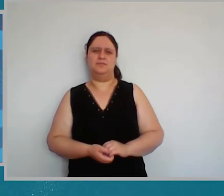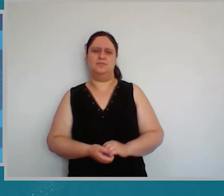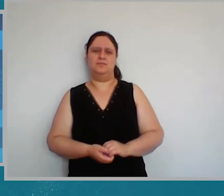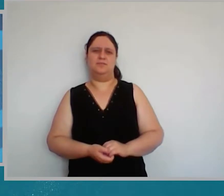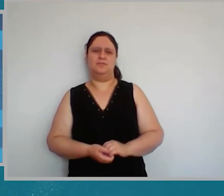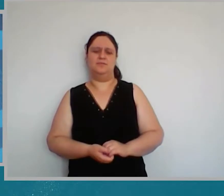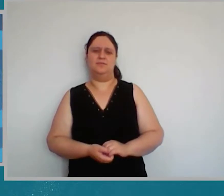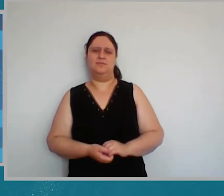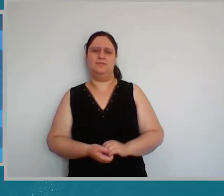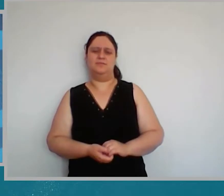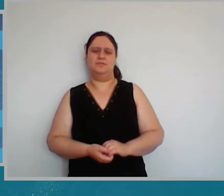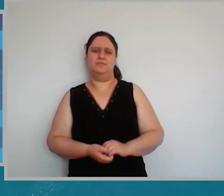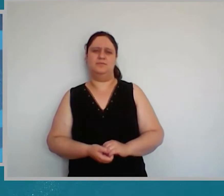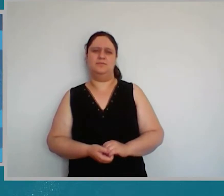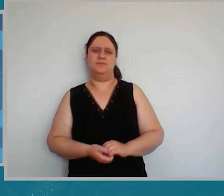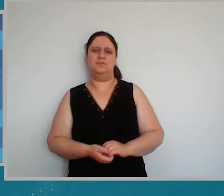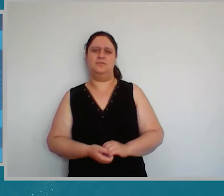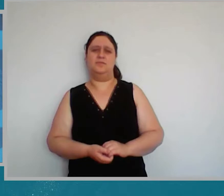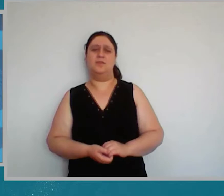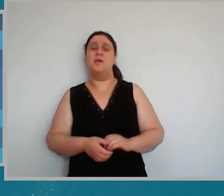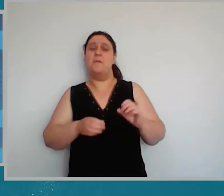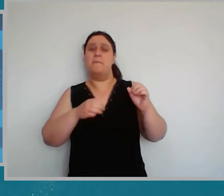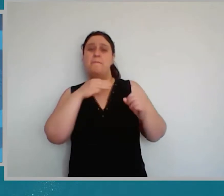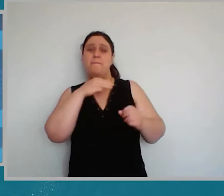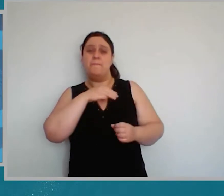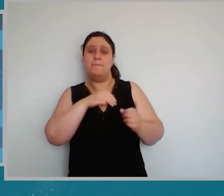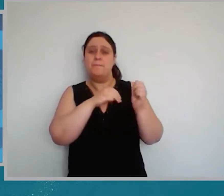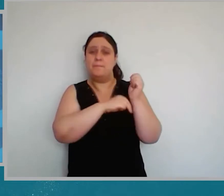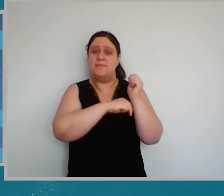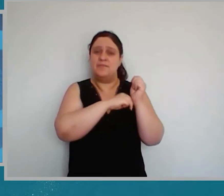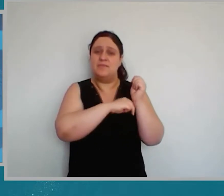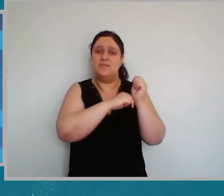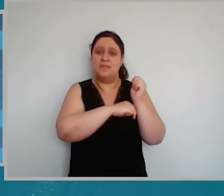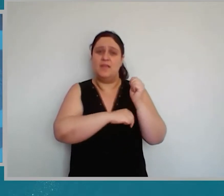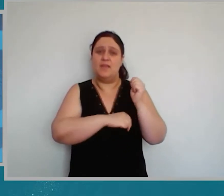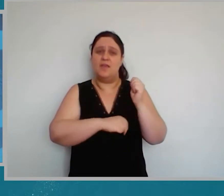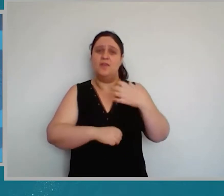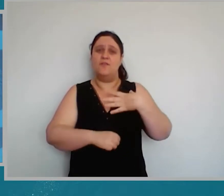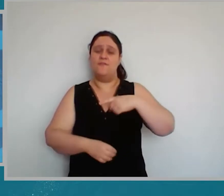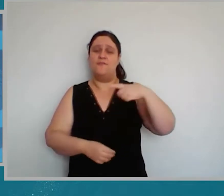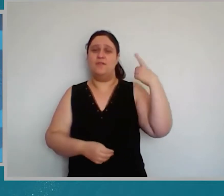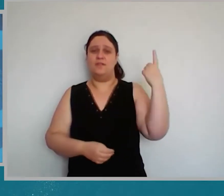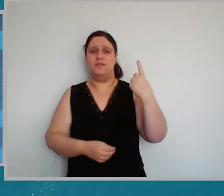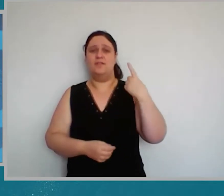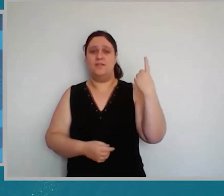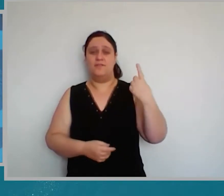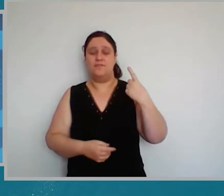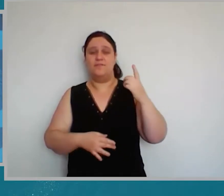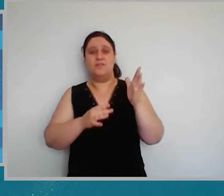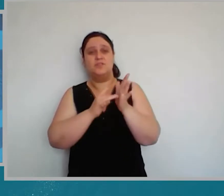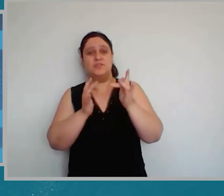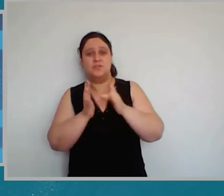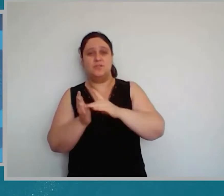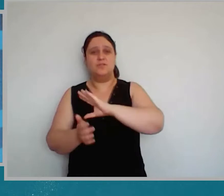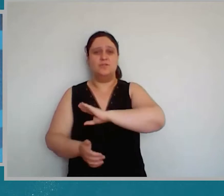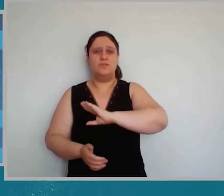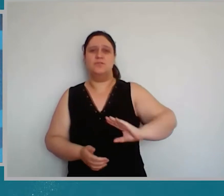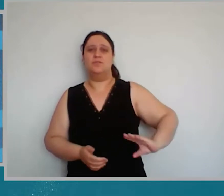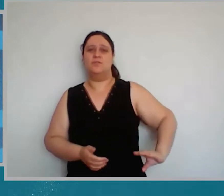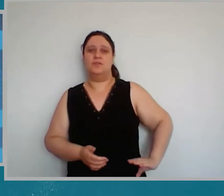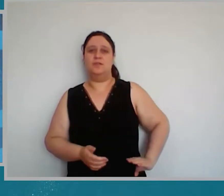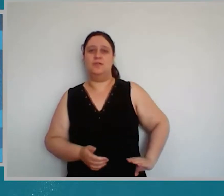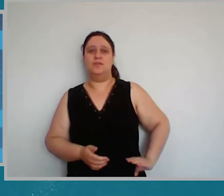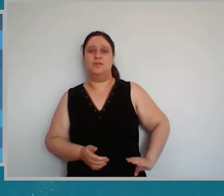Jesus, é um mistério, o filho de Davi, ele é o nosso Senhor Jesus Cristo, que hoje Deus o pôs à